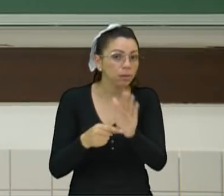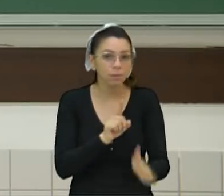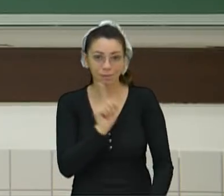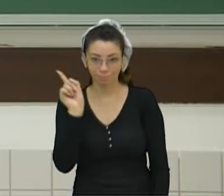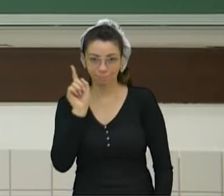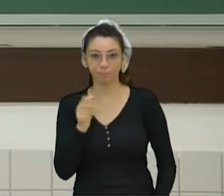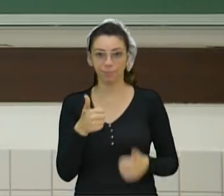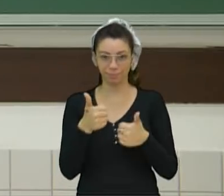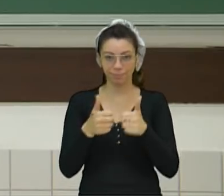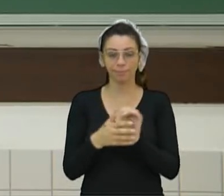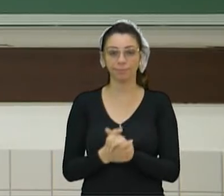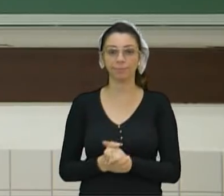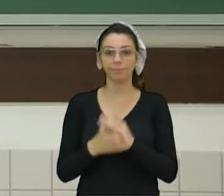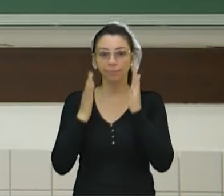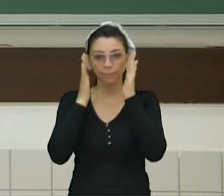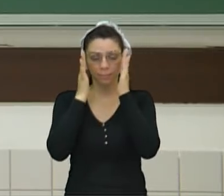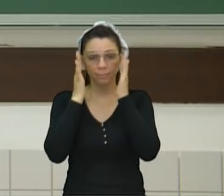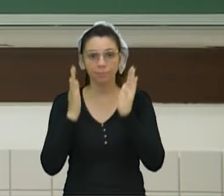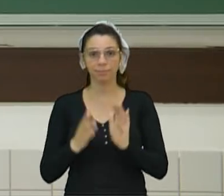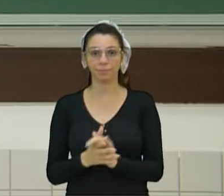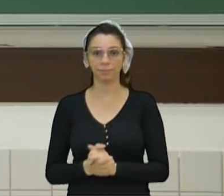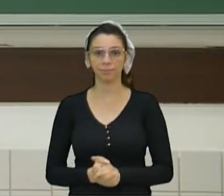tá bom? Então,